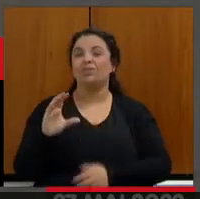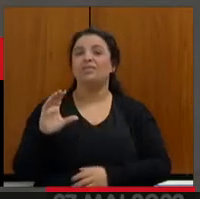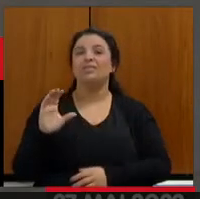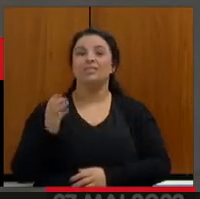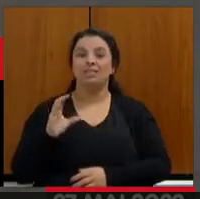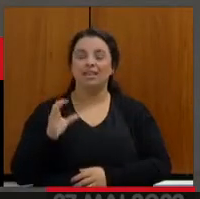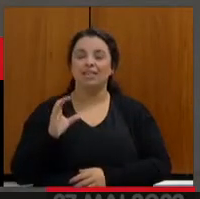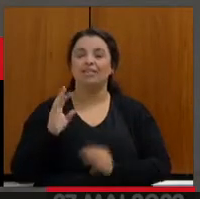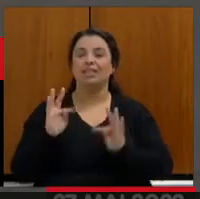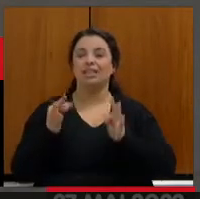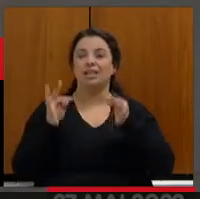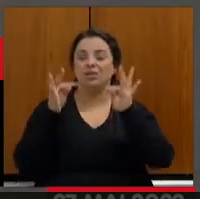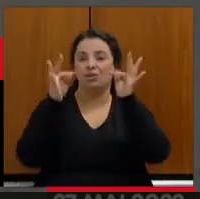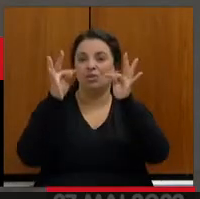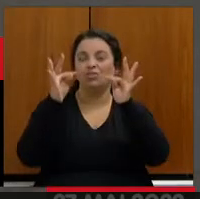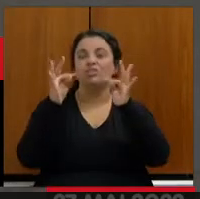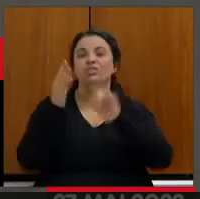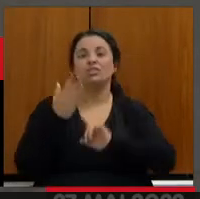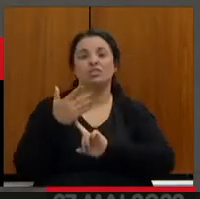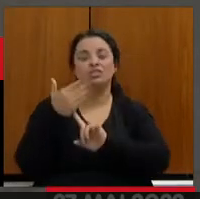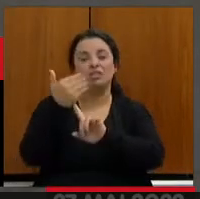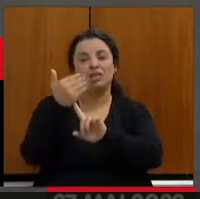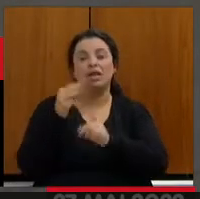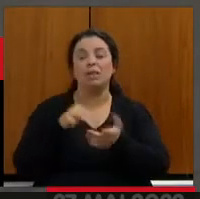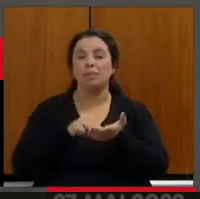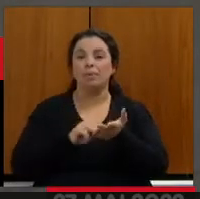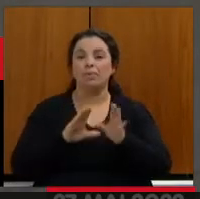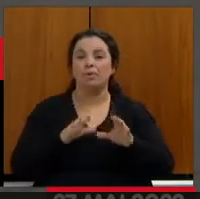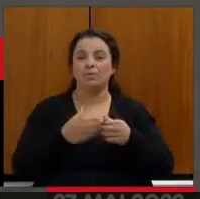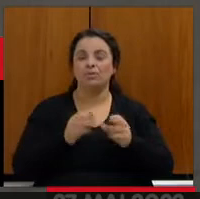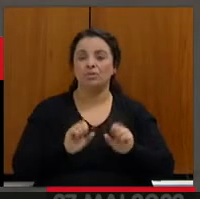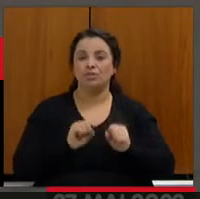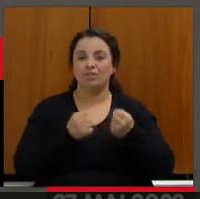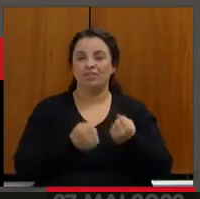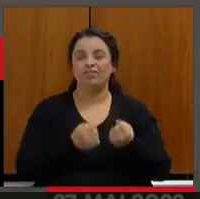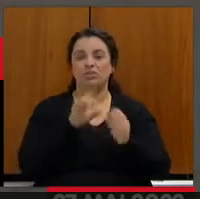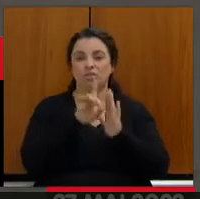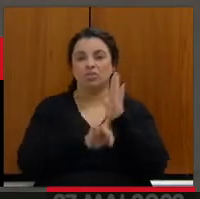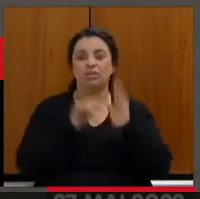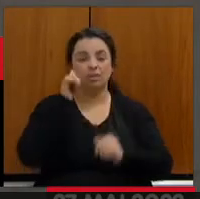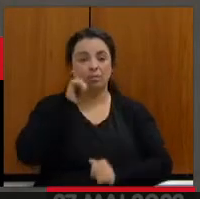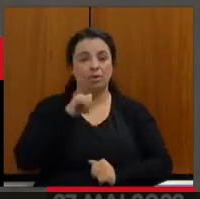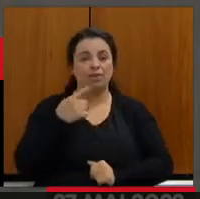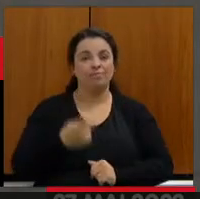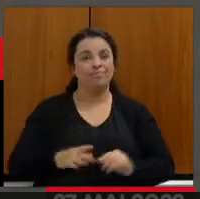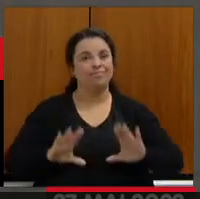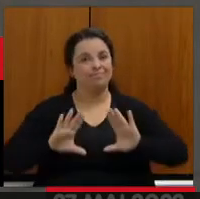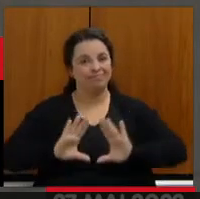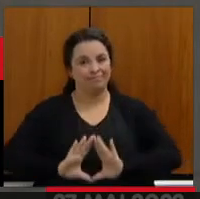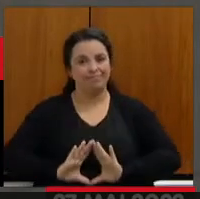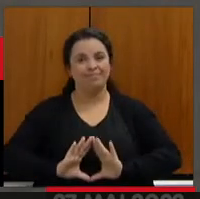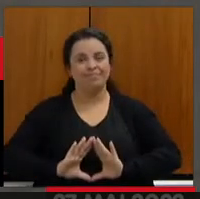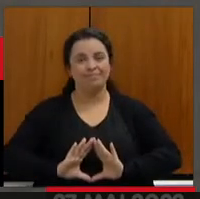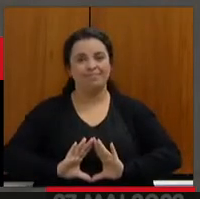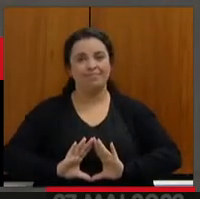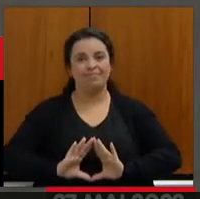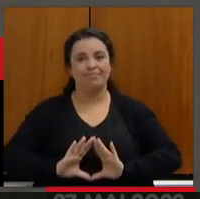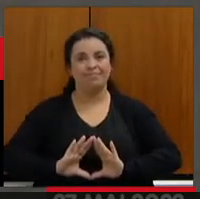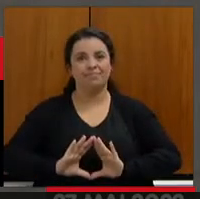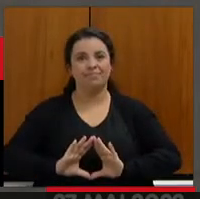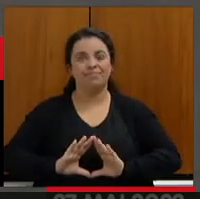Tecnologia e membro da comissão de defesa dos direitos da mulher da Assembleia Legislativa do Estado de Minas